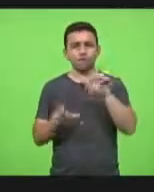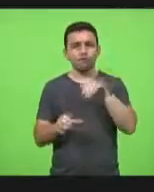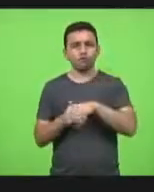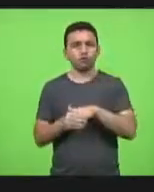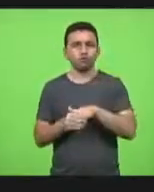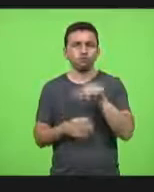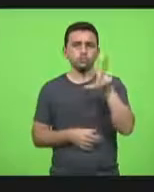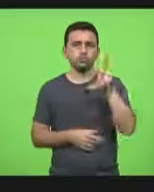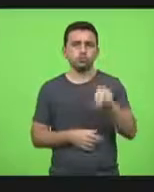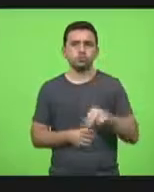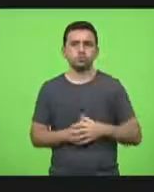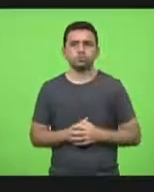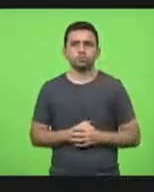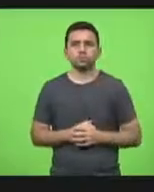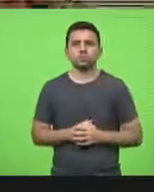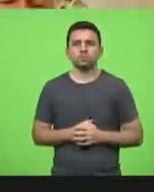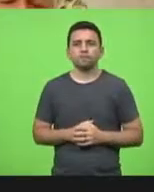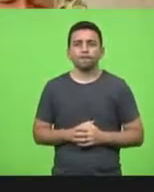contrário.